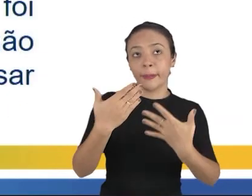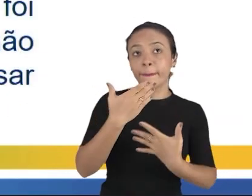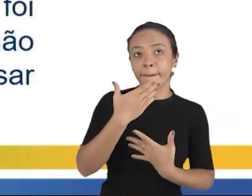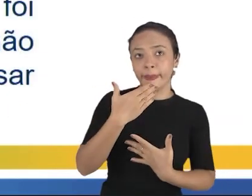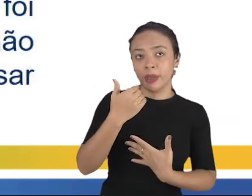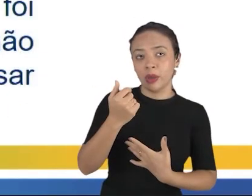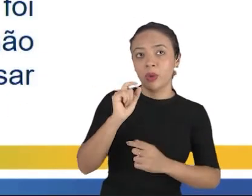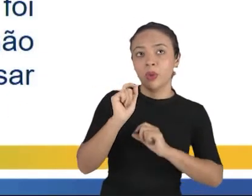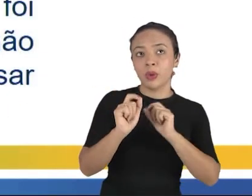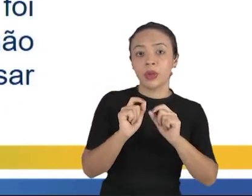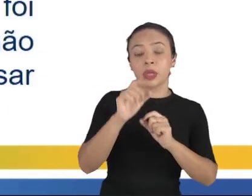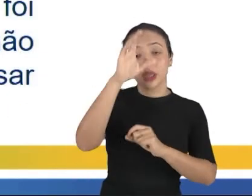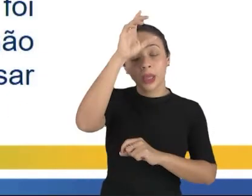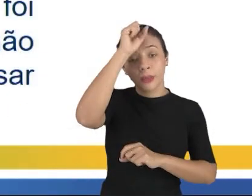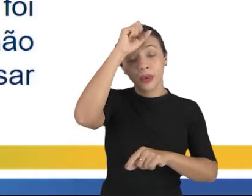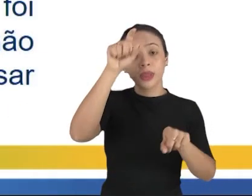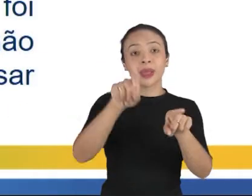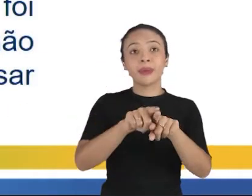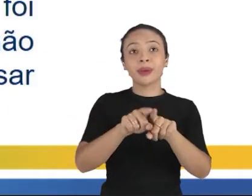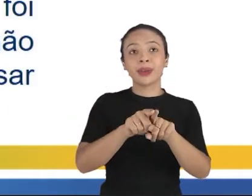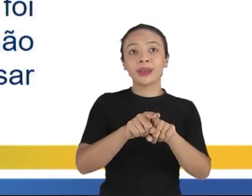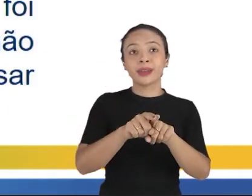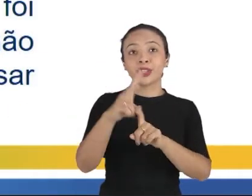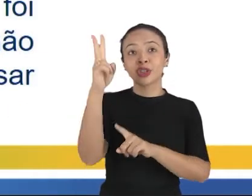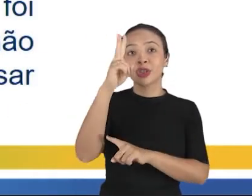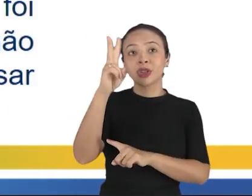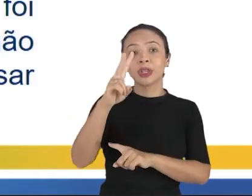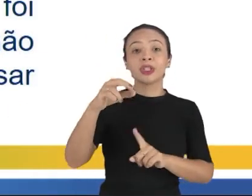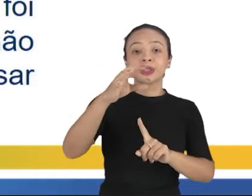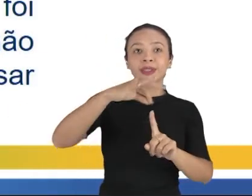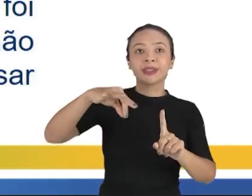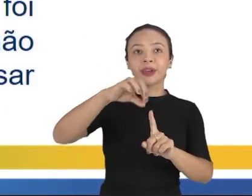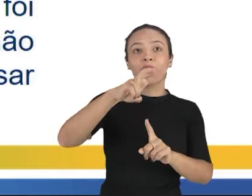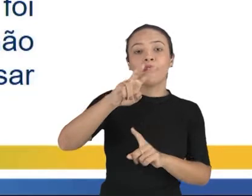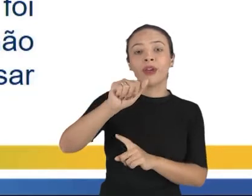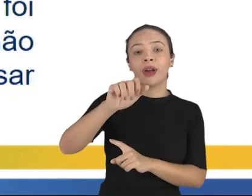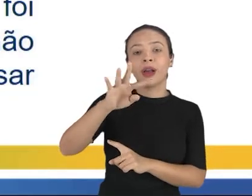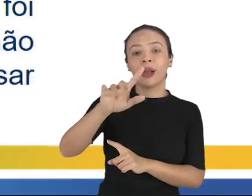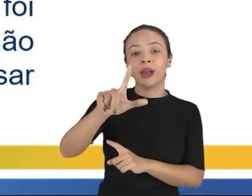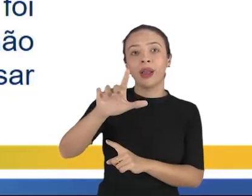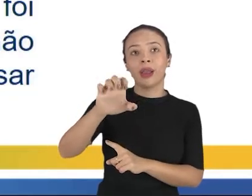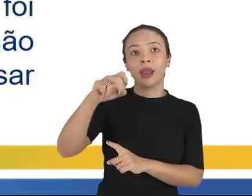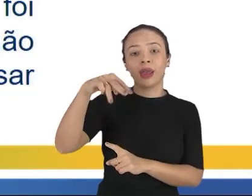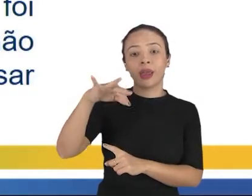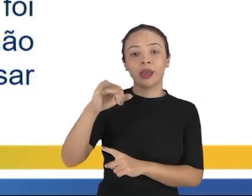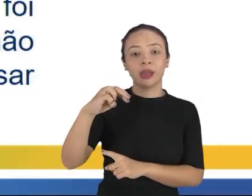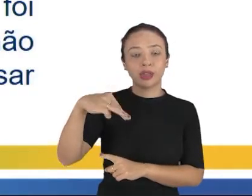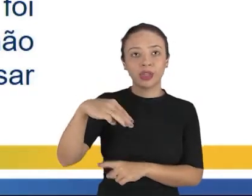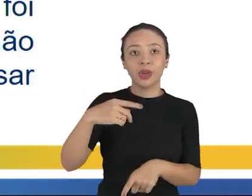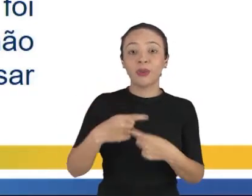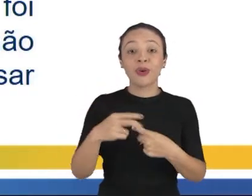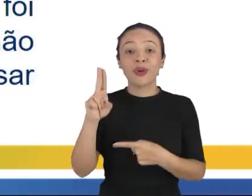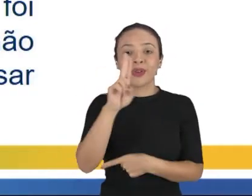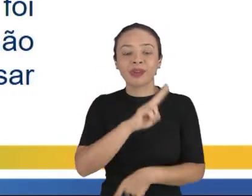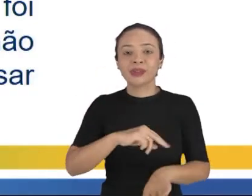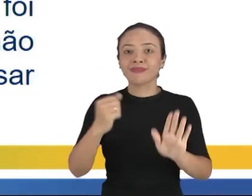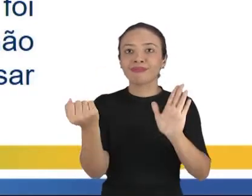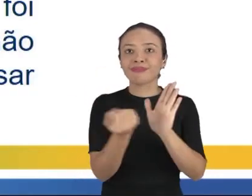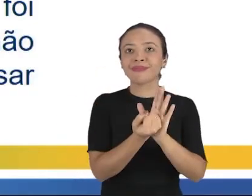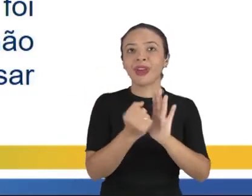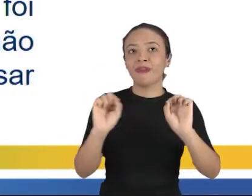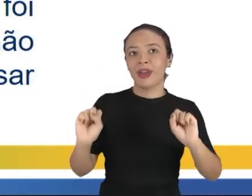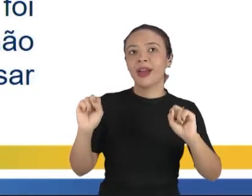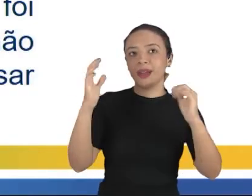Valentine's Day, nós aprendemos sobre a história de São Valentim. Quem foi São Valentim e por que ele é usado como símbolo nessa